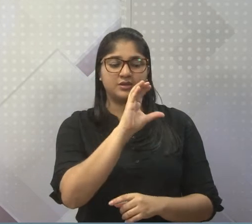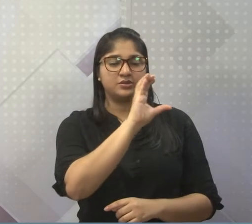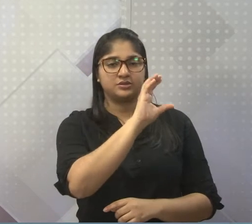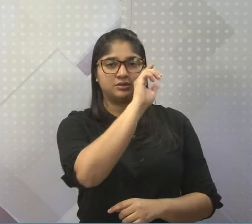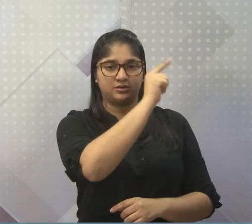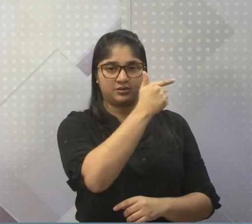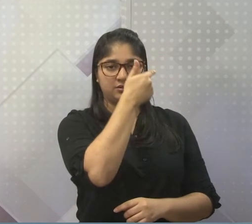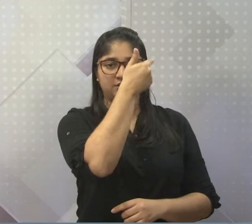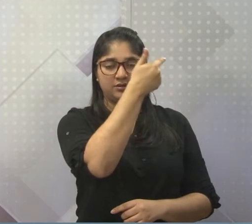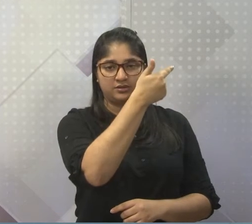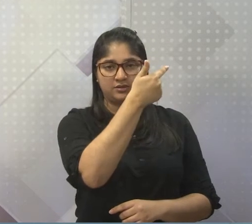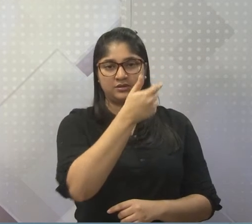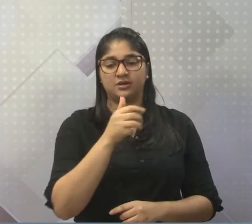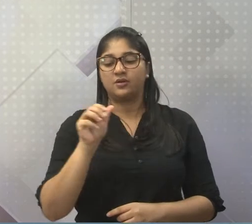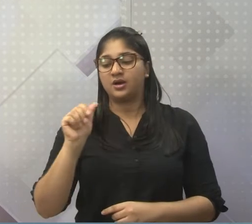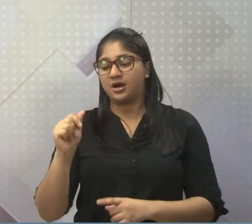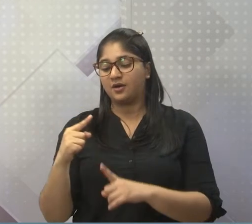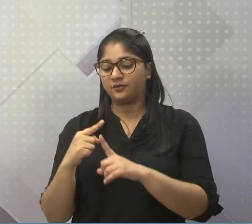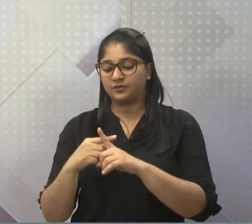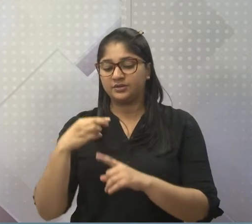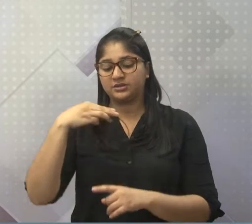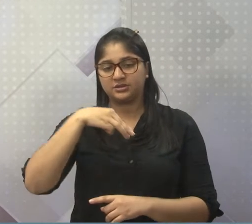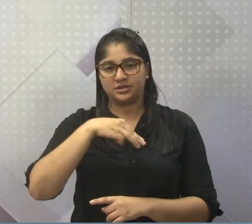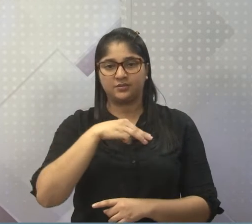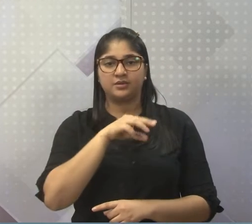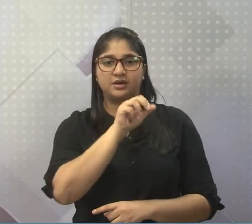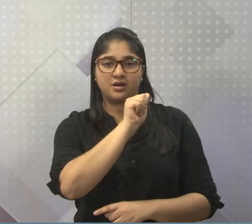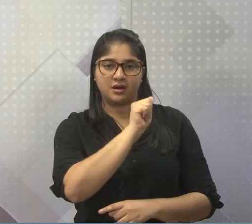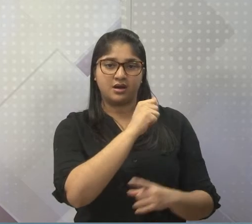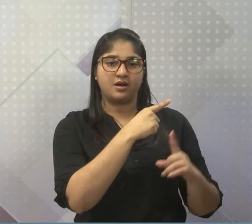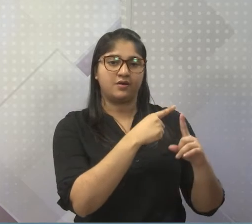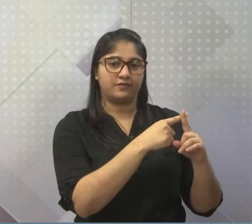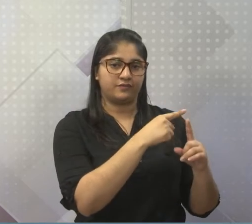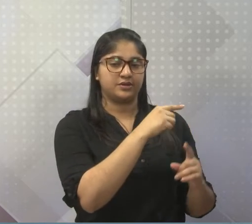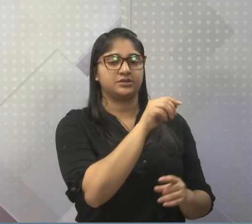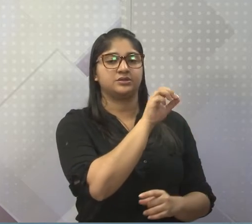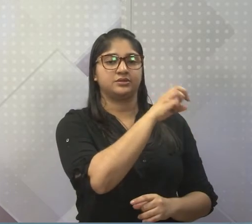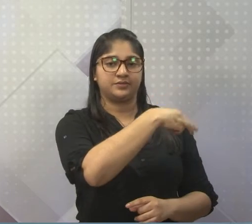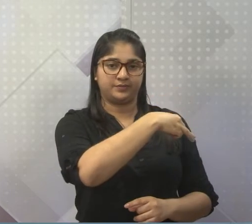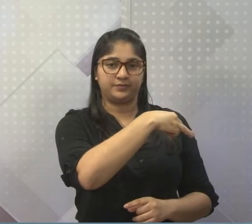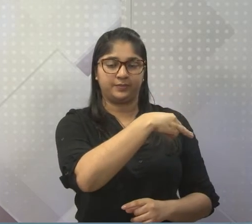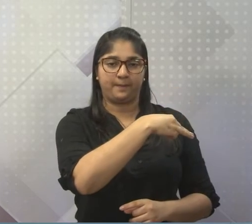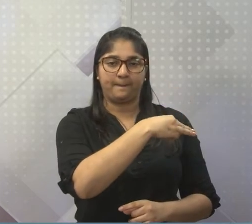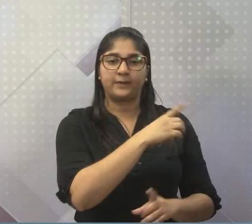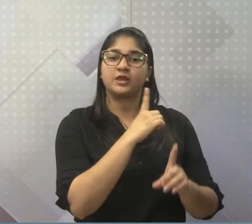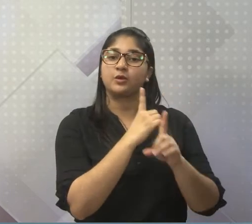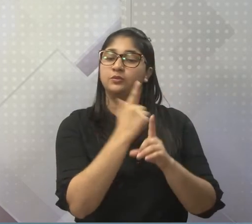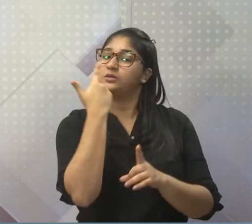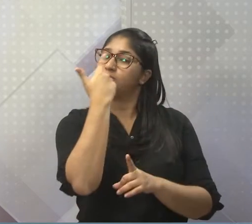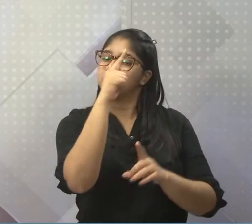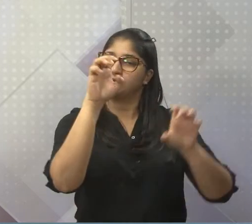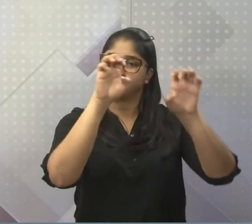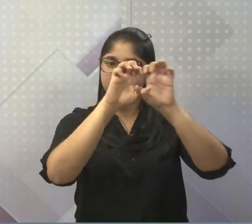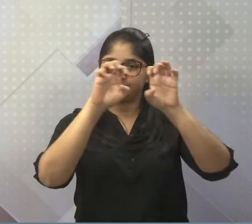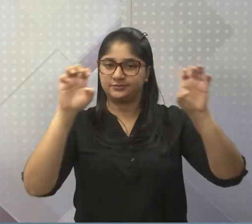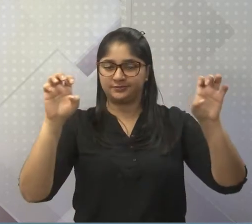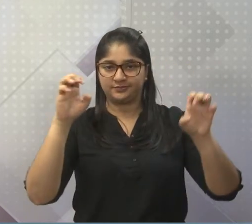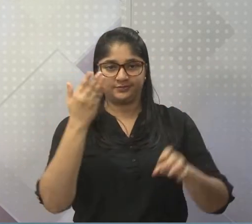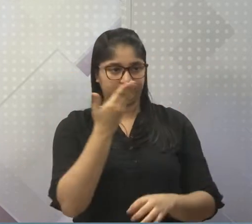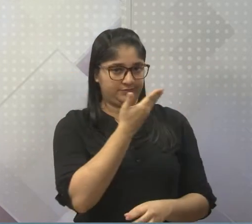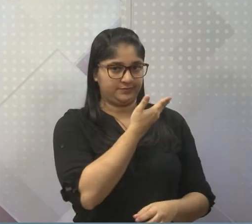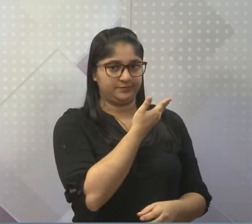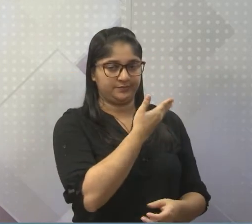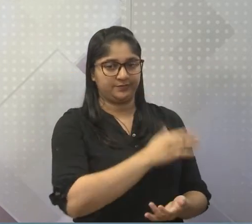quadrado. E A vezes M, A vezes M. Já encontramos mais uma.